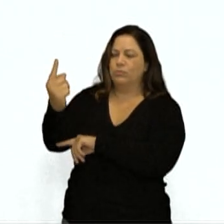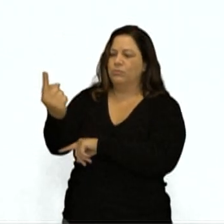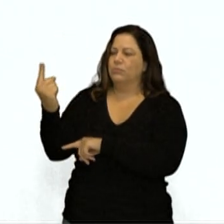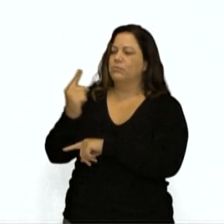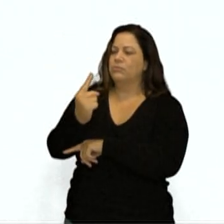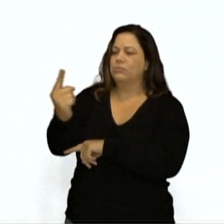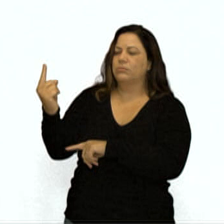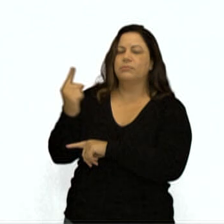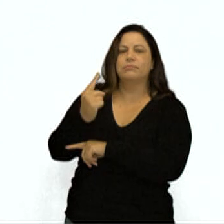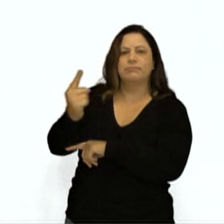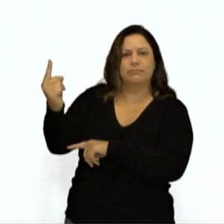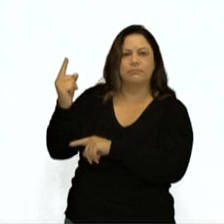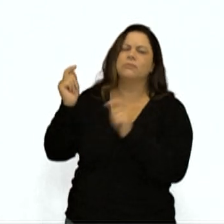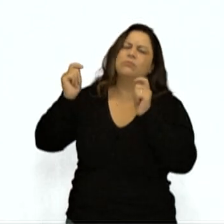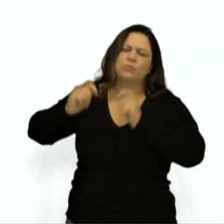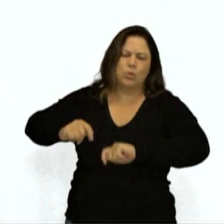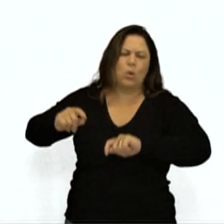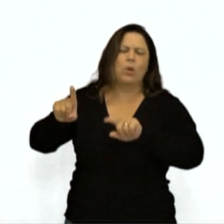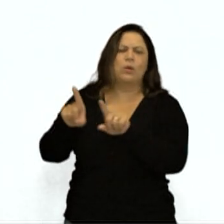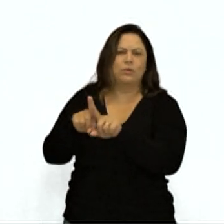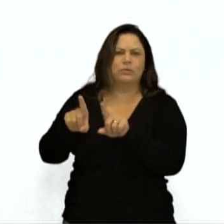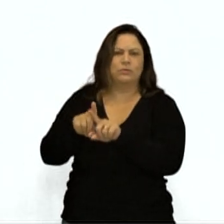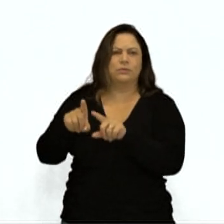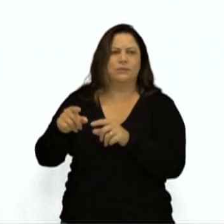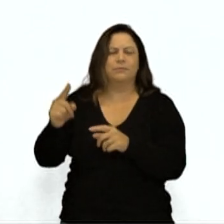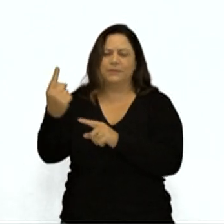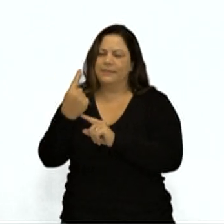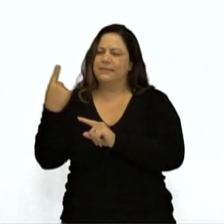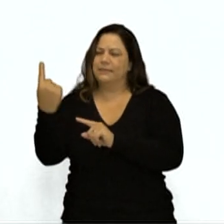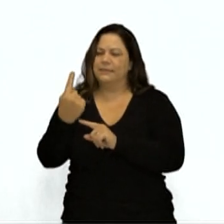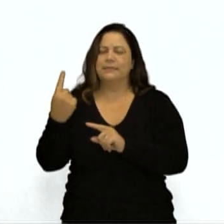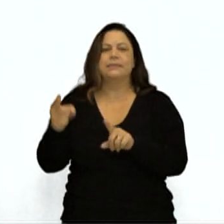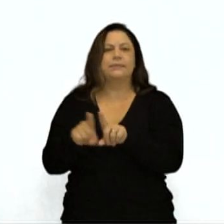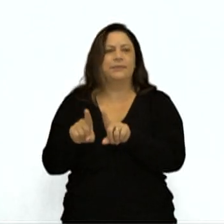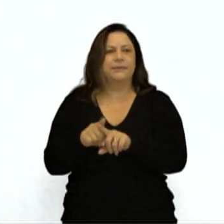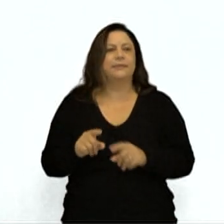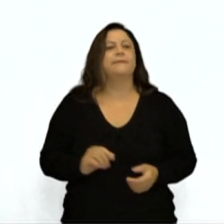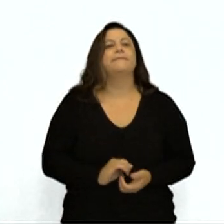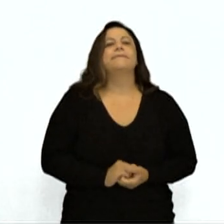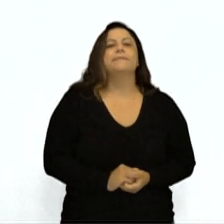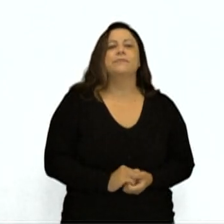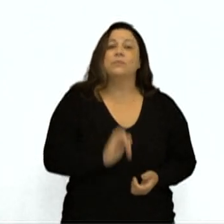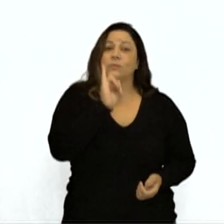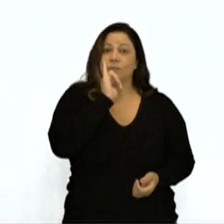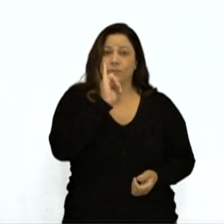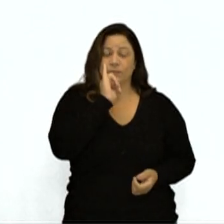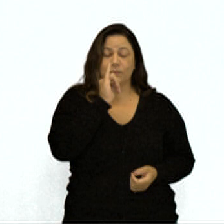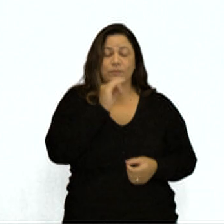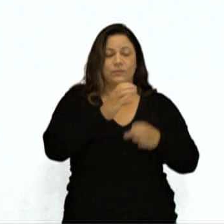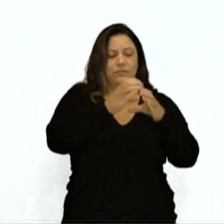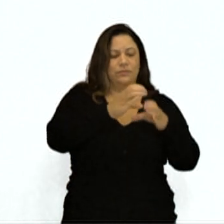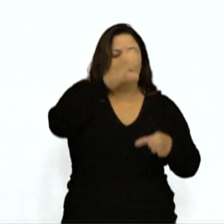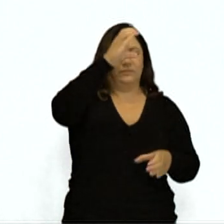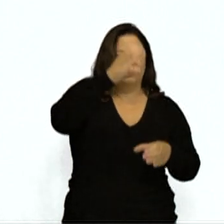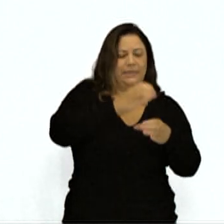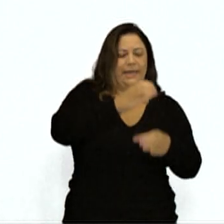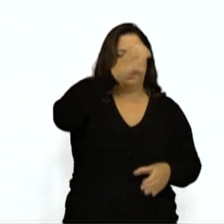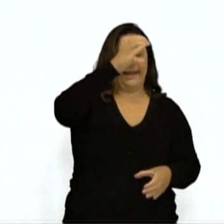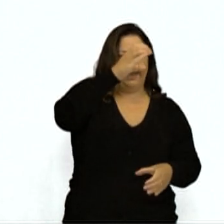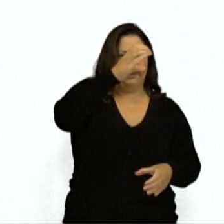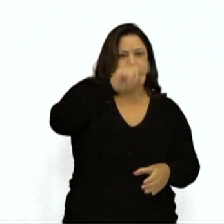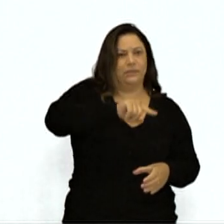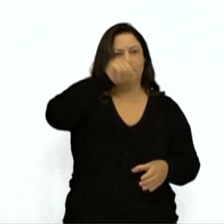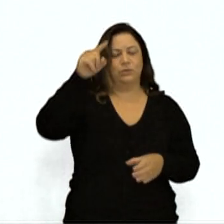no sentido horário, mas poderia ser anti-horário tranquilamente. Aqui nós temos o exemplo do cilindro reto e do